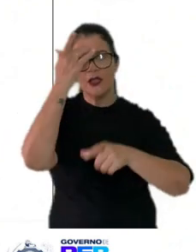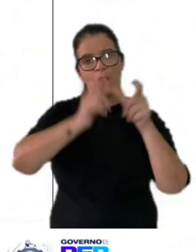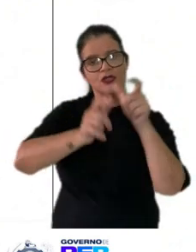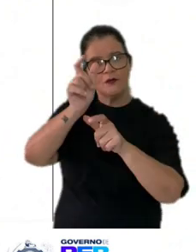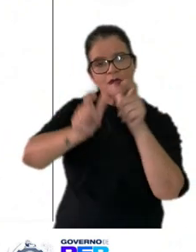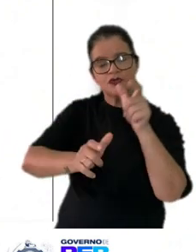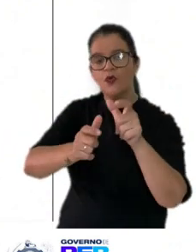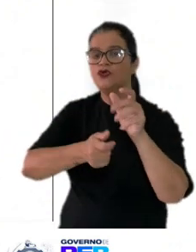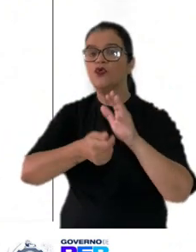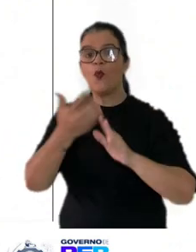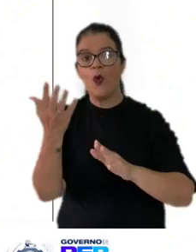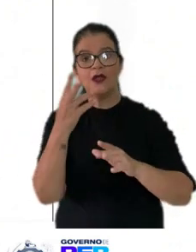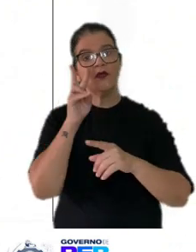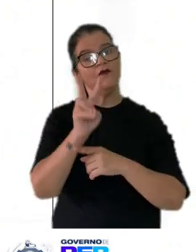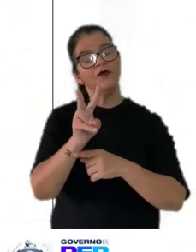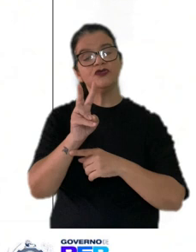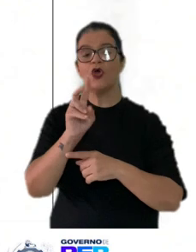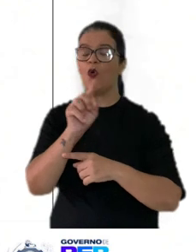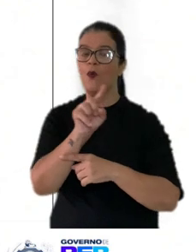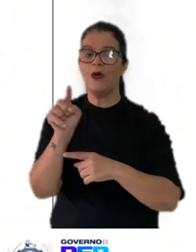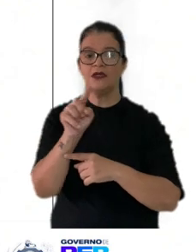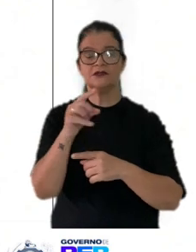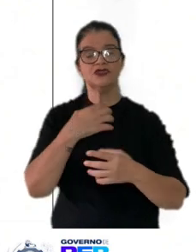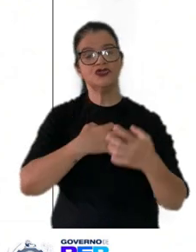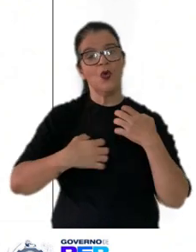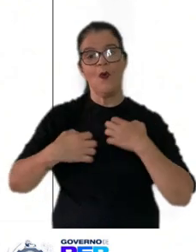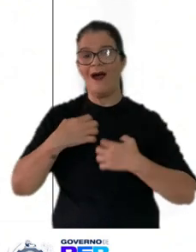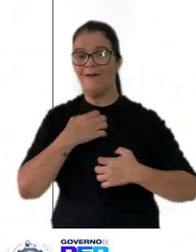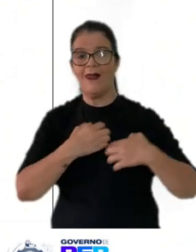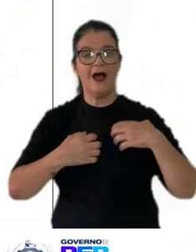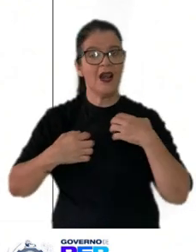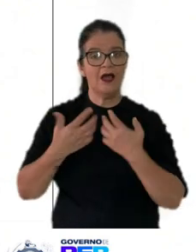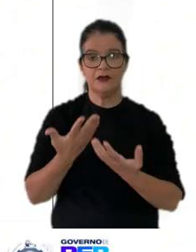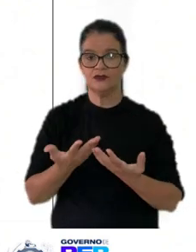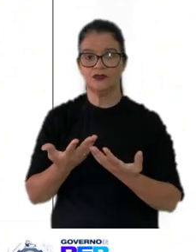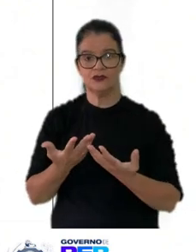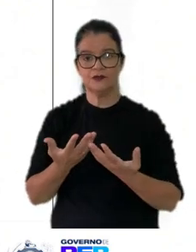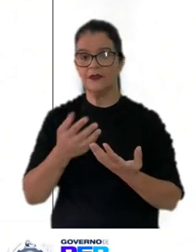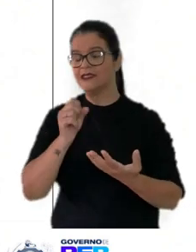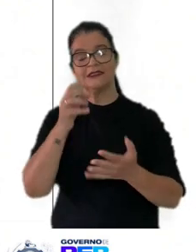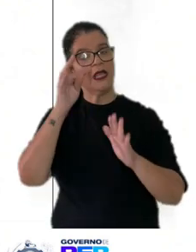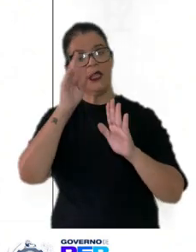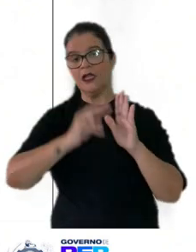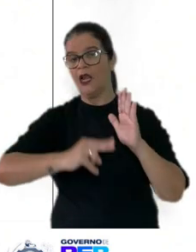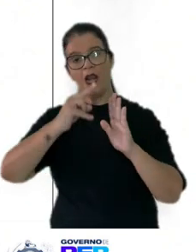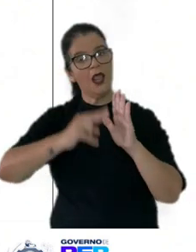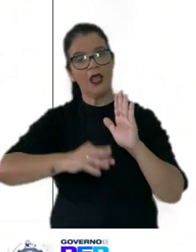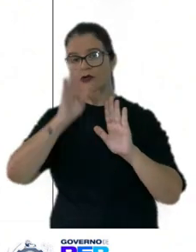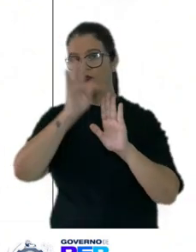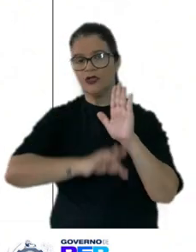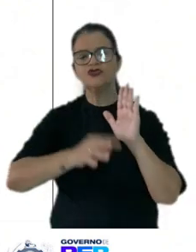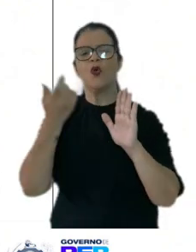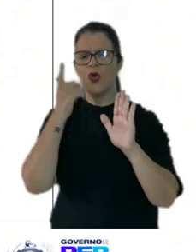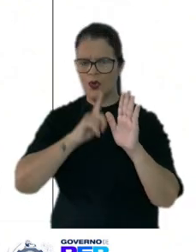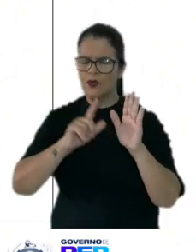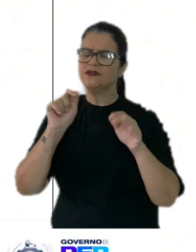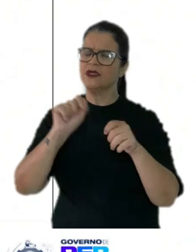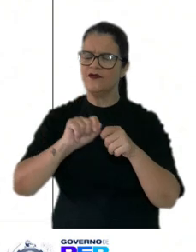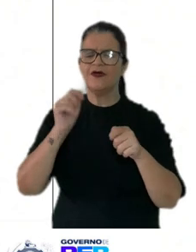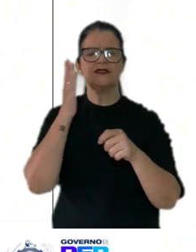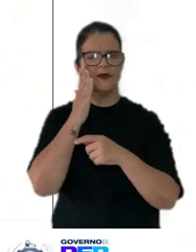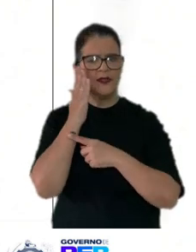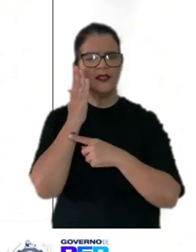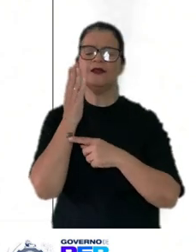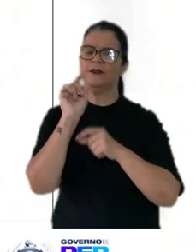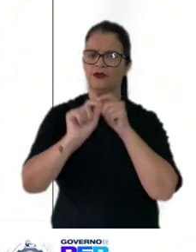estão bem abalados não é então sem ler o texto eu já consigo fazer mais ou menos uma dedução do que é que ele vai trazer